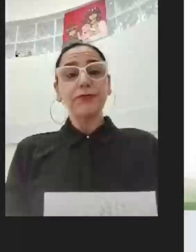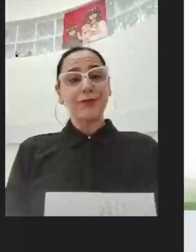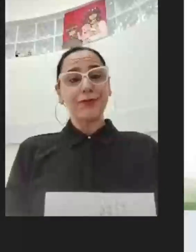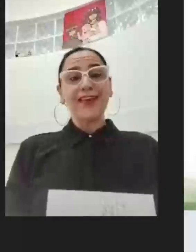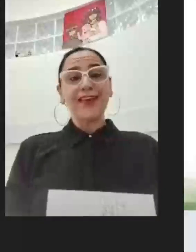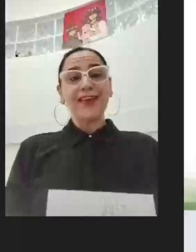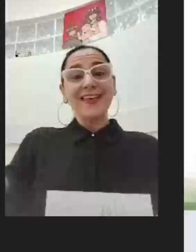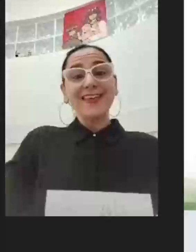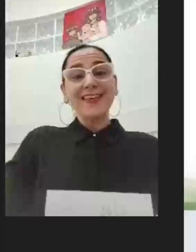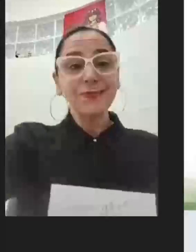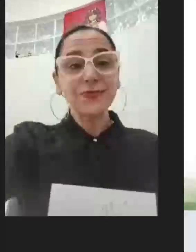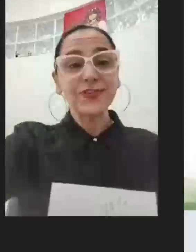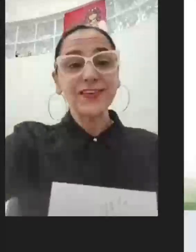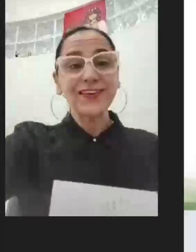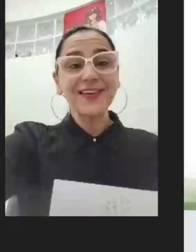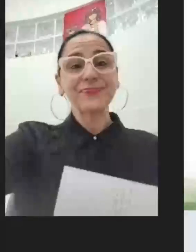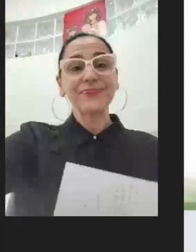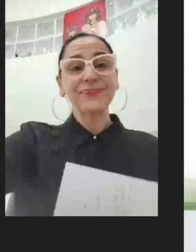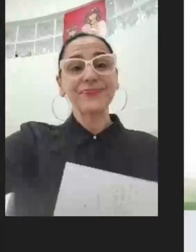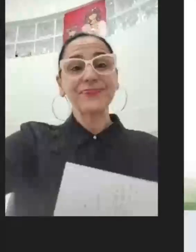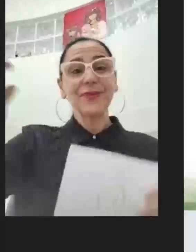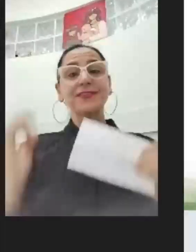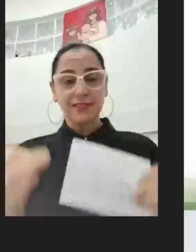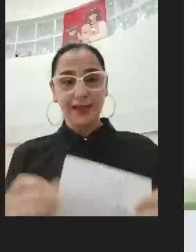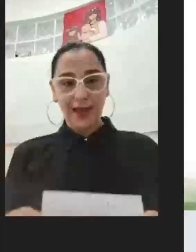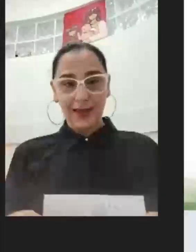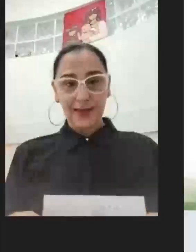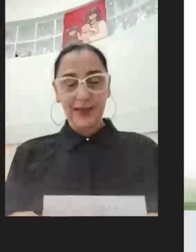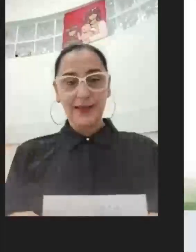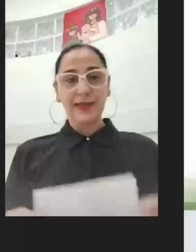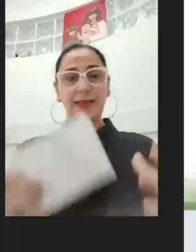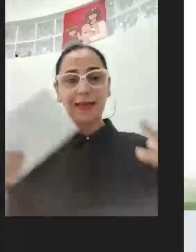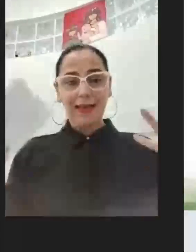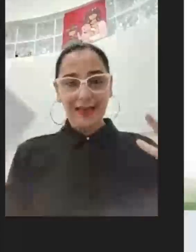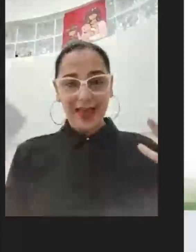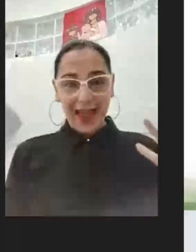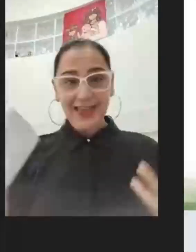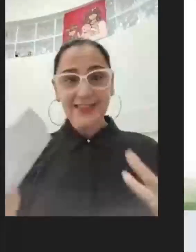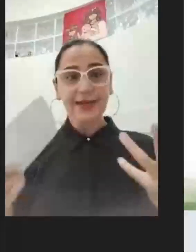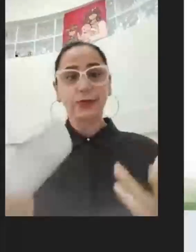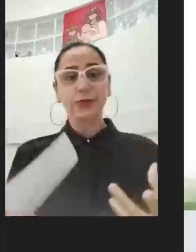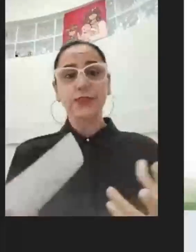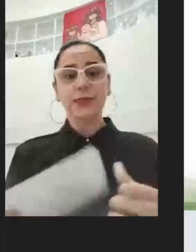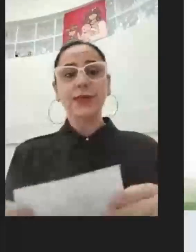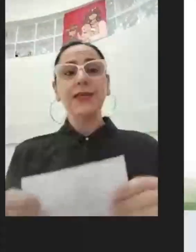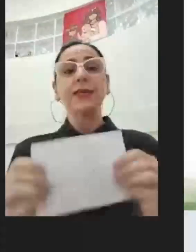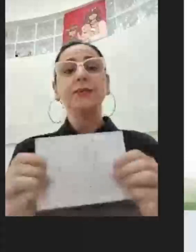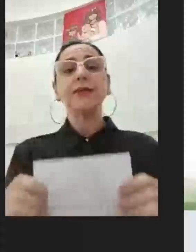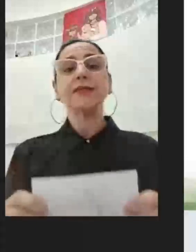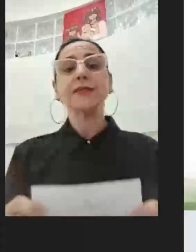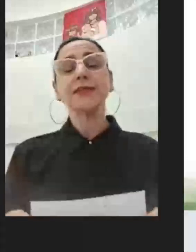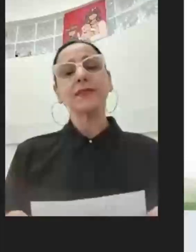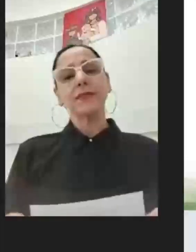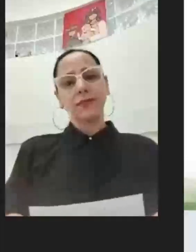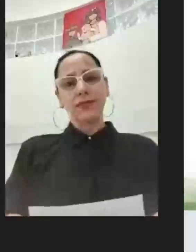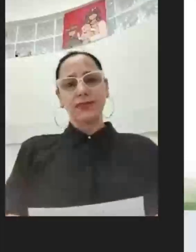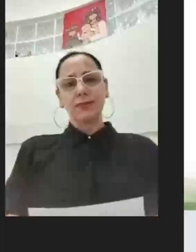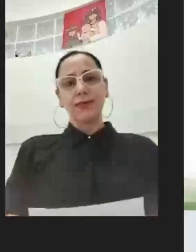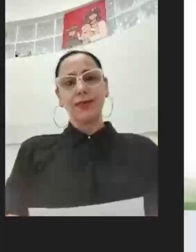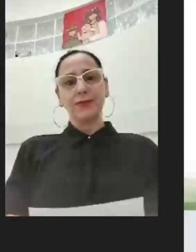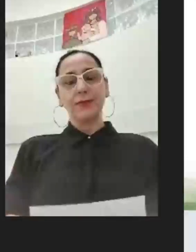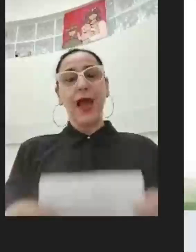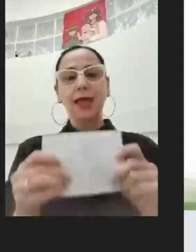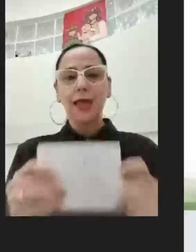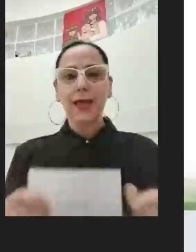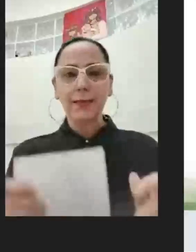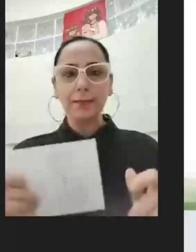por favor, nós temos que conscientizar a saúde que precisa